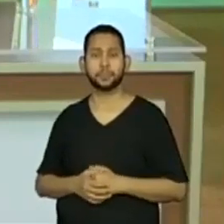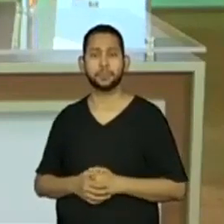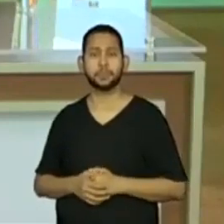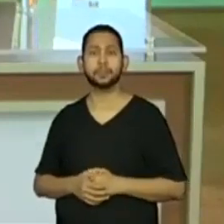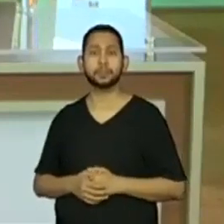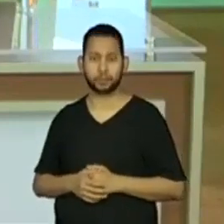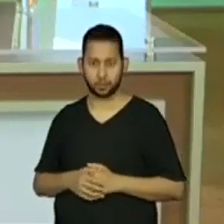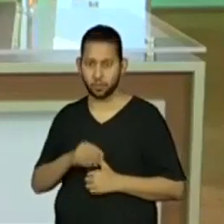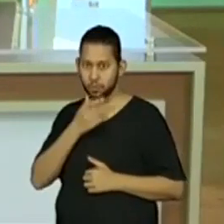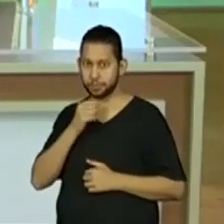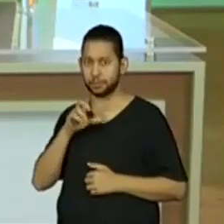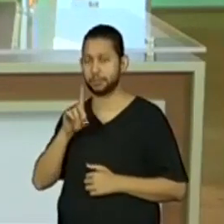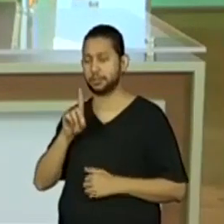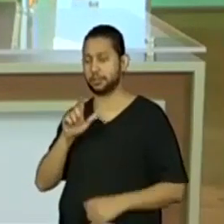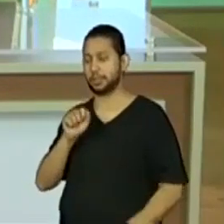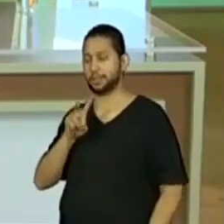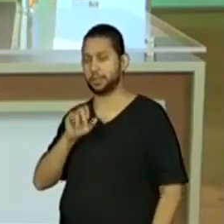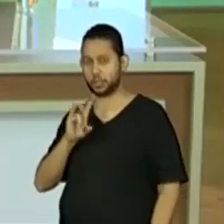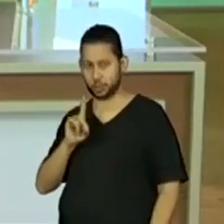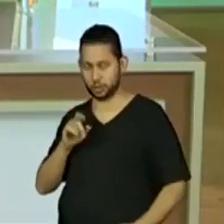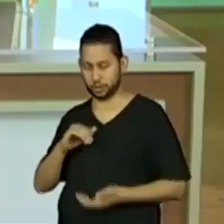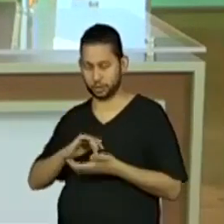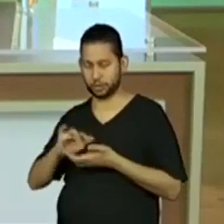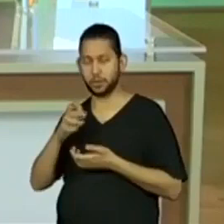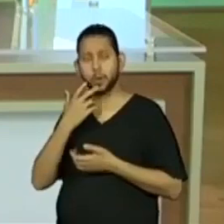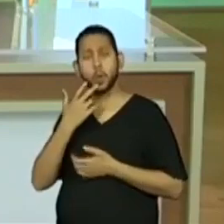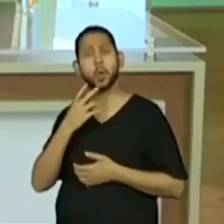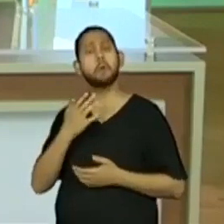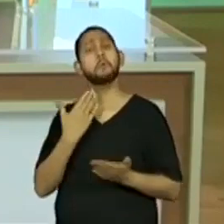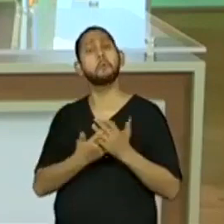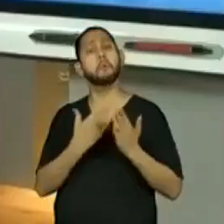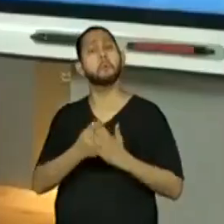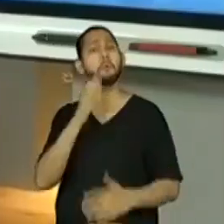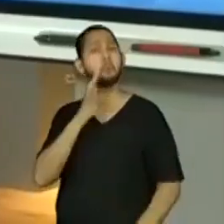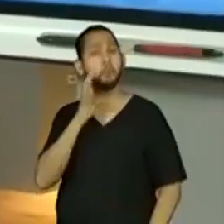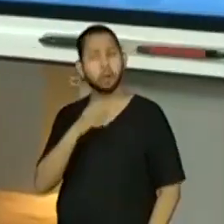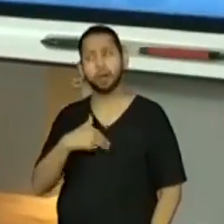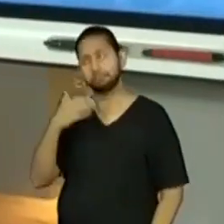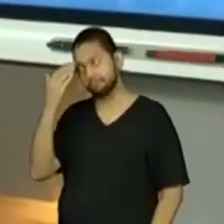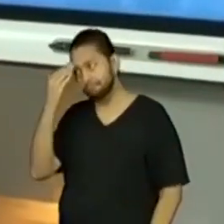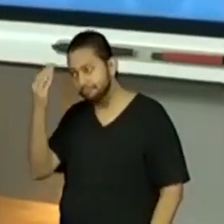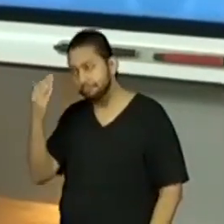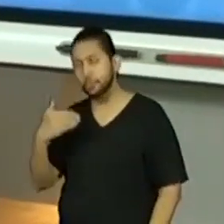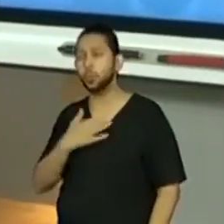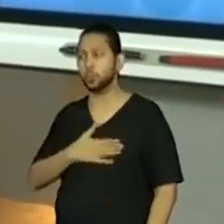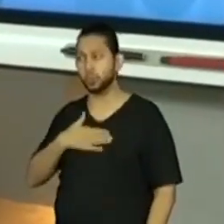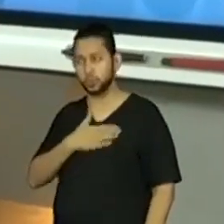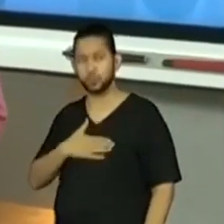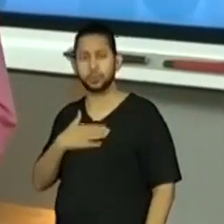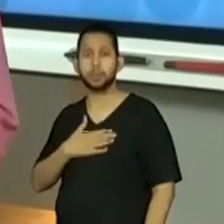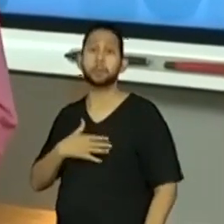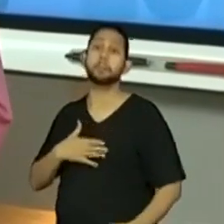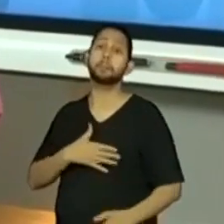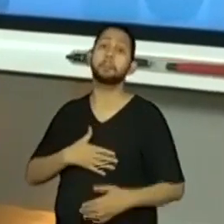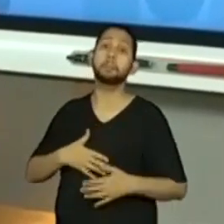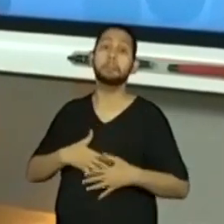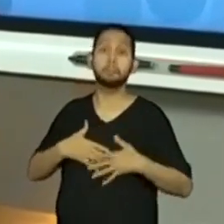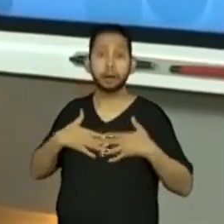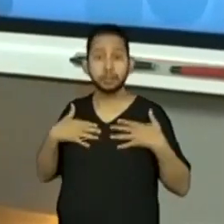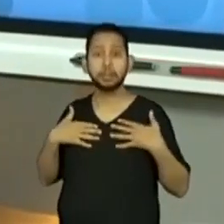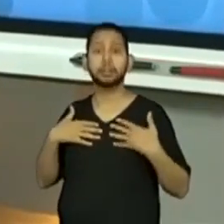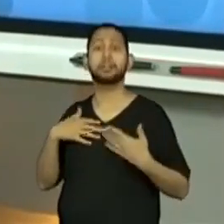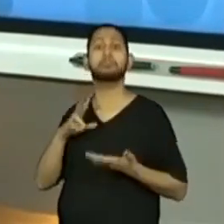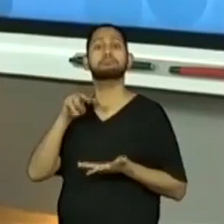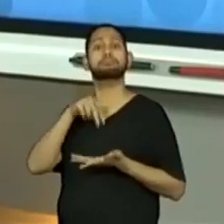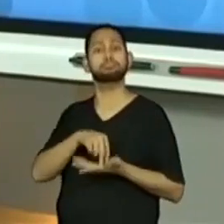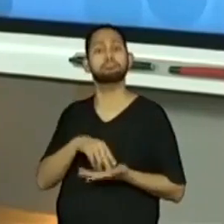O David diz que aula legal. Muito obrigado, David. Também estou gostando. Um prazer enorme estar aqui